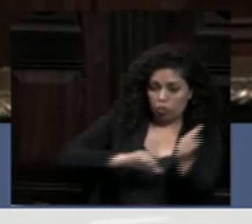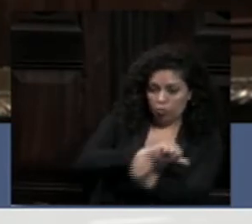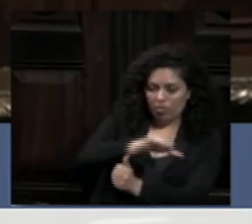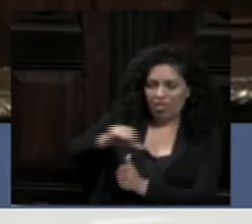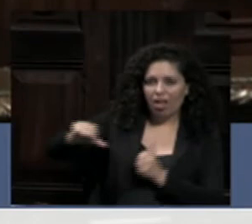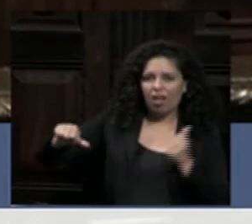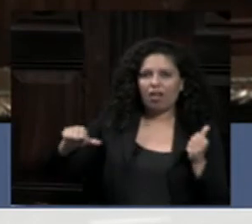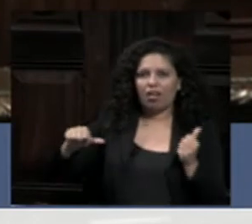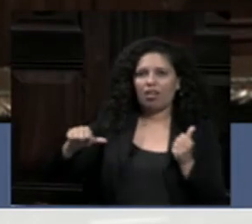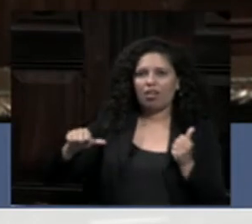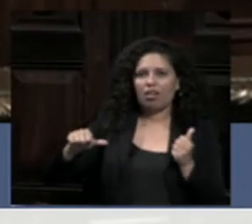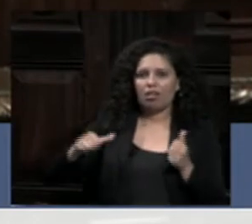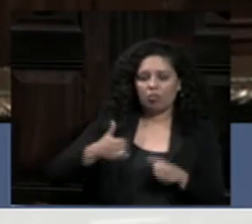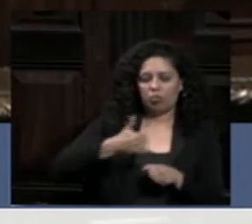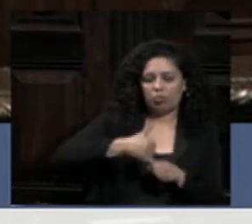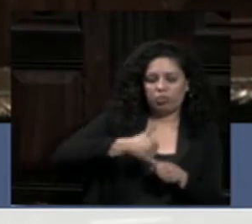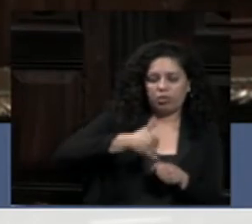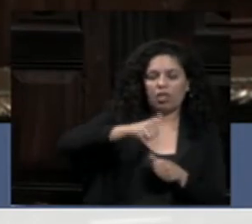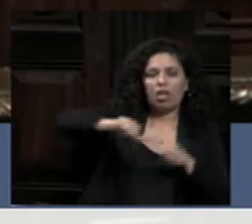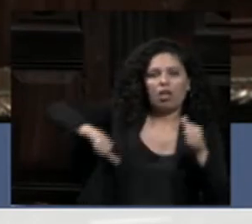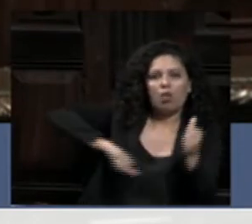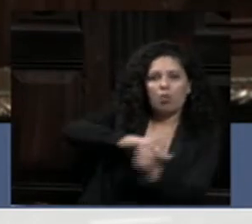gás,